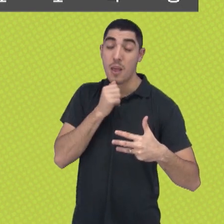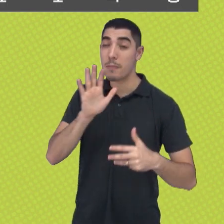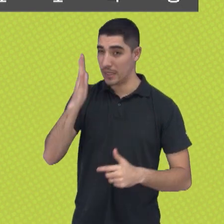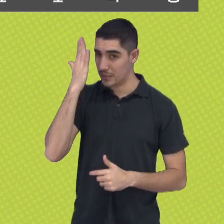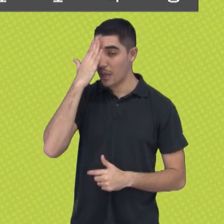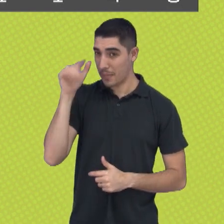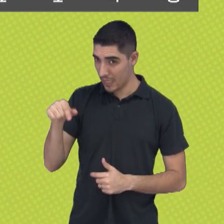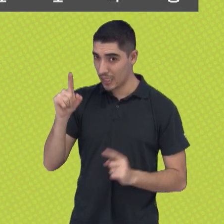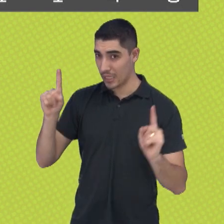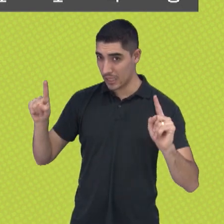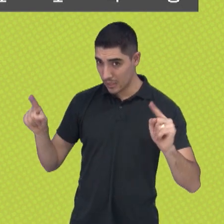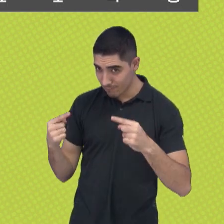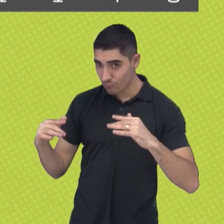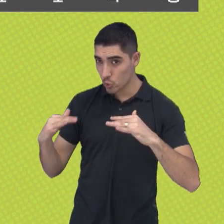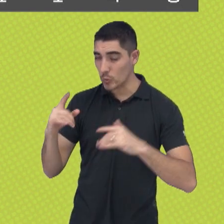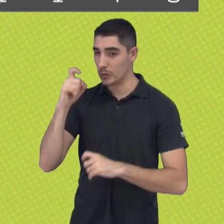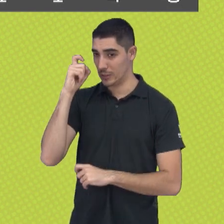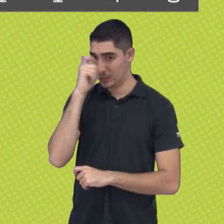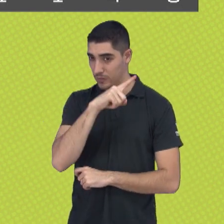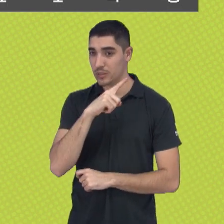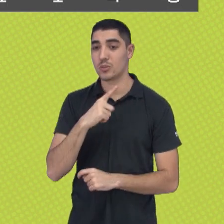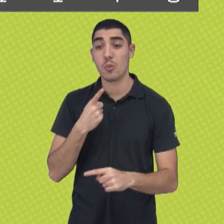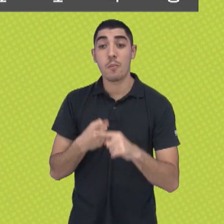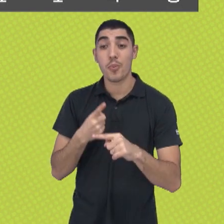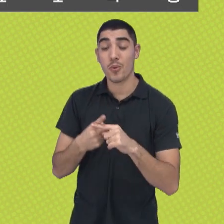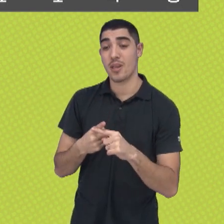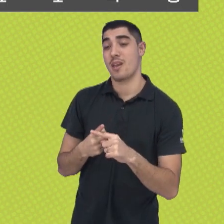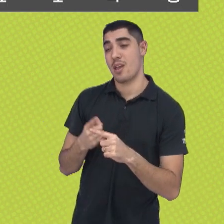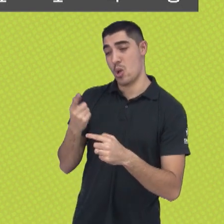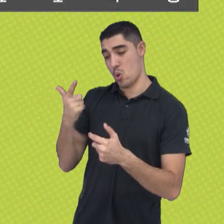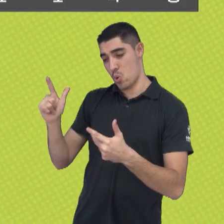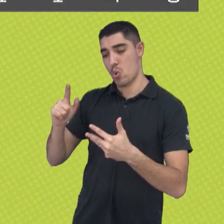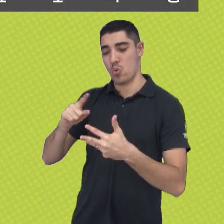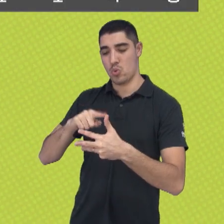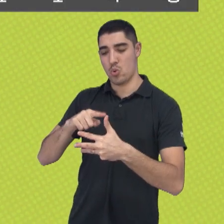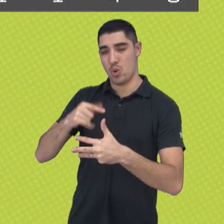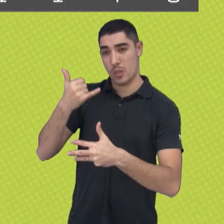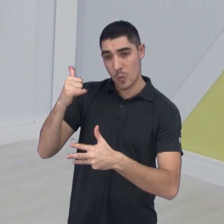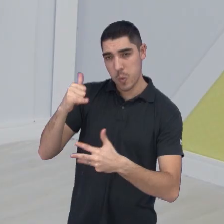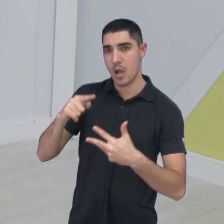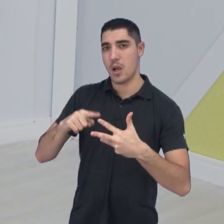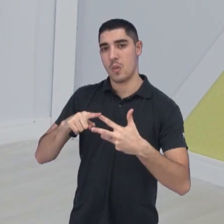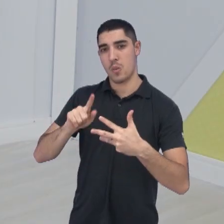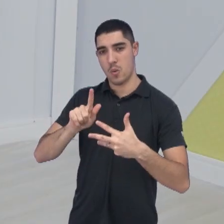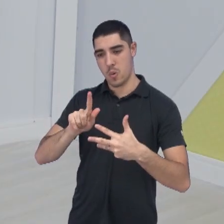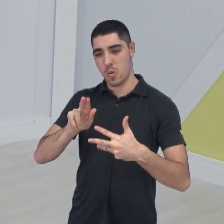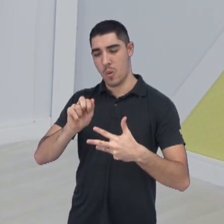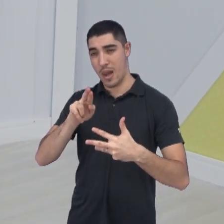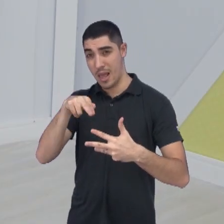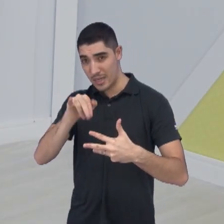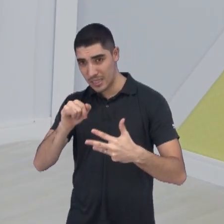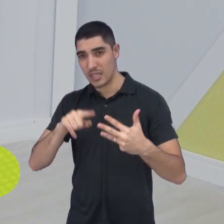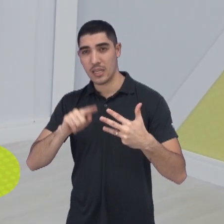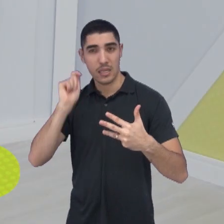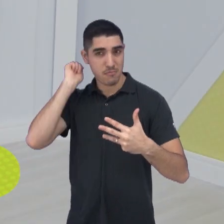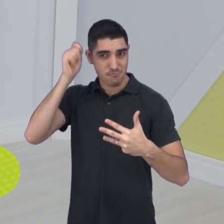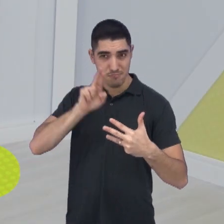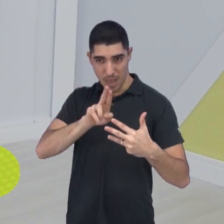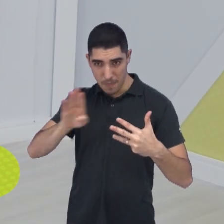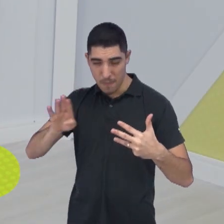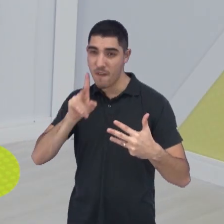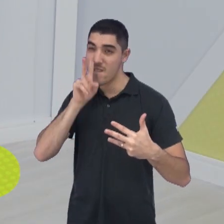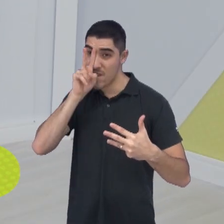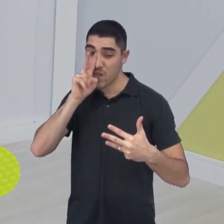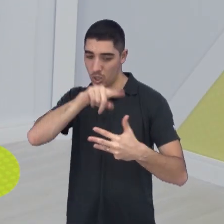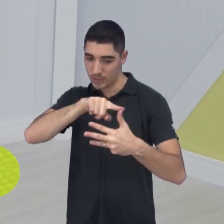realmente muito difícil para a equipe do São José, mediante as camisas muito fortes de Ituano, Guarani e a estrutura que tem o Red Bull Bragantino. Mas enfim, tem que